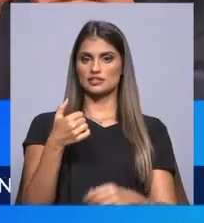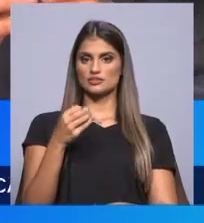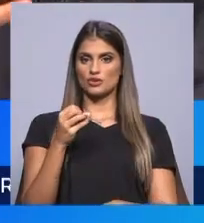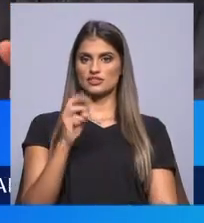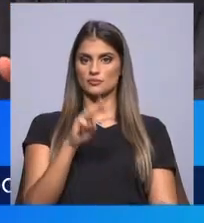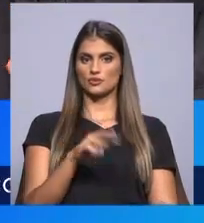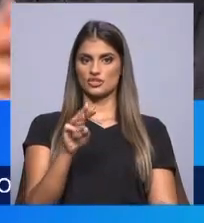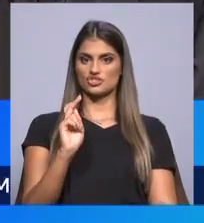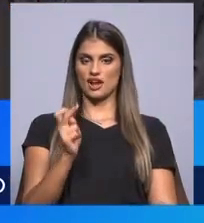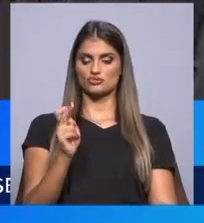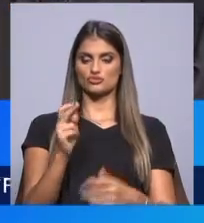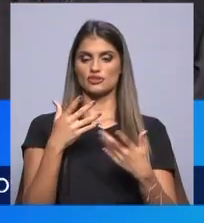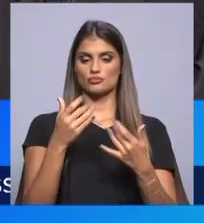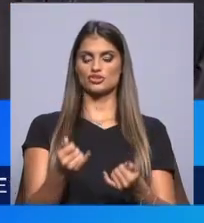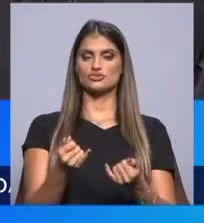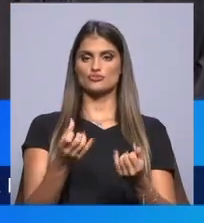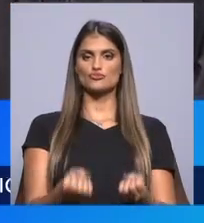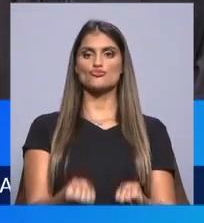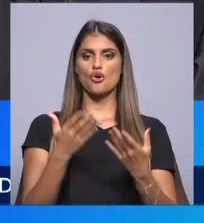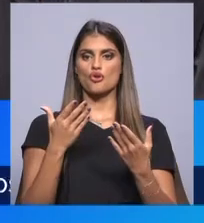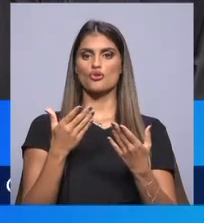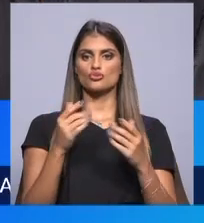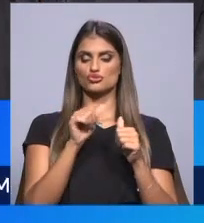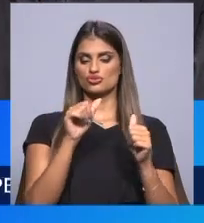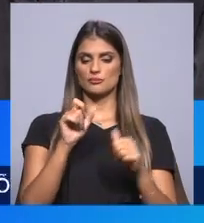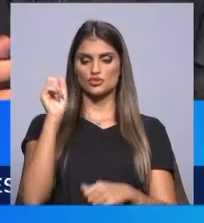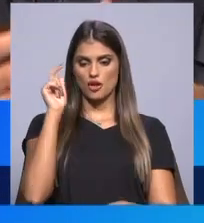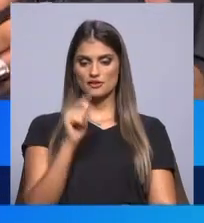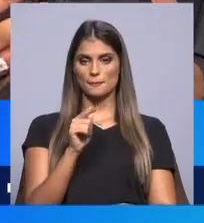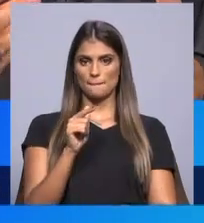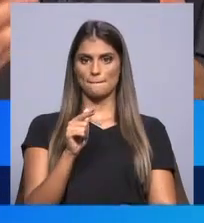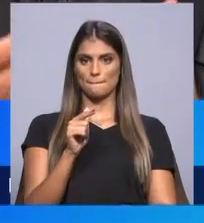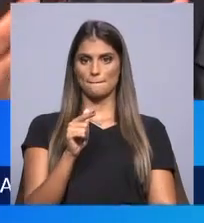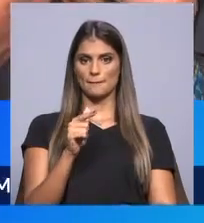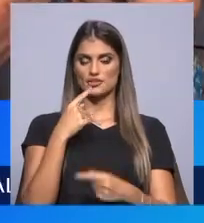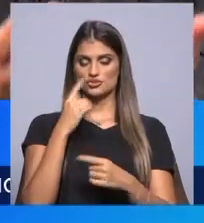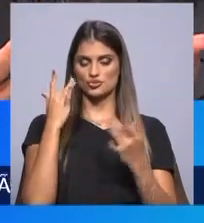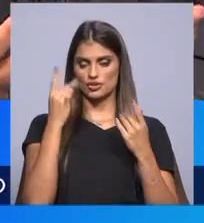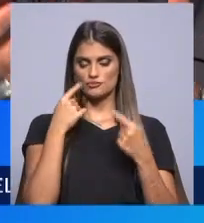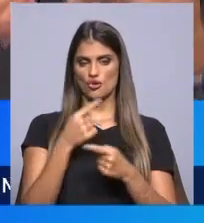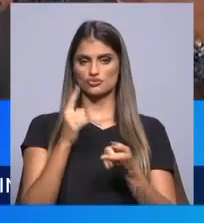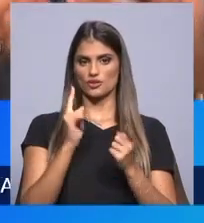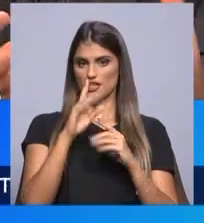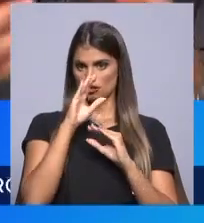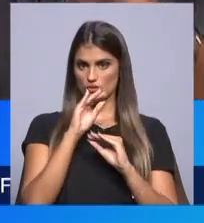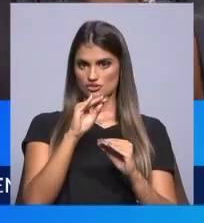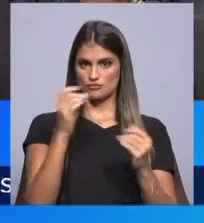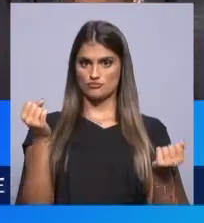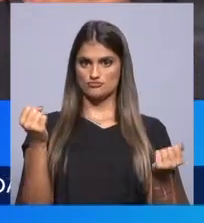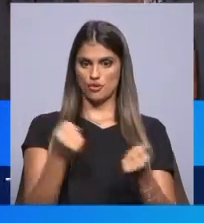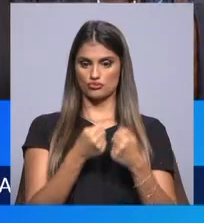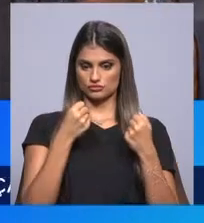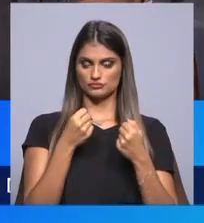milhões de anos após o nascimento do próprio Sistema Solar. E, portanto, diz a teoria que a Lua apareceu dessa colisão,